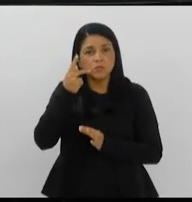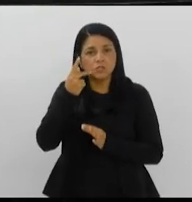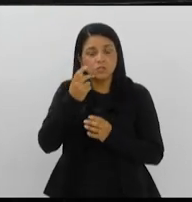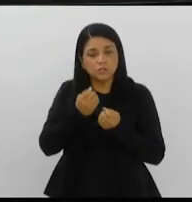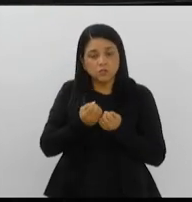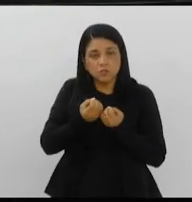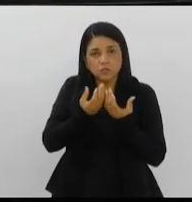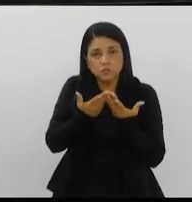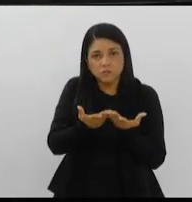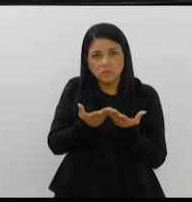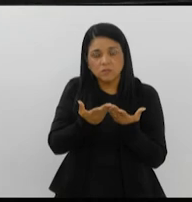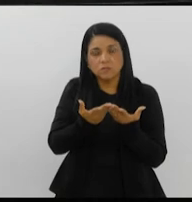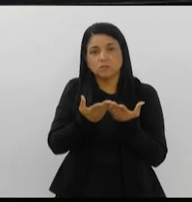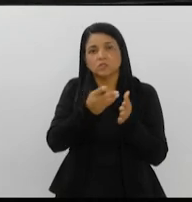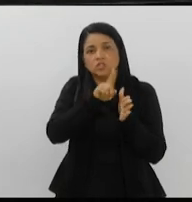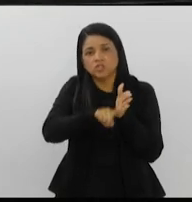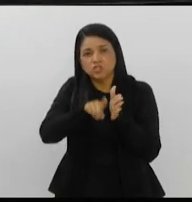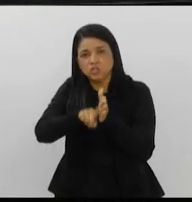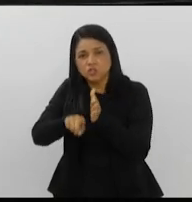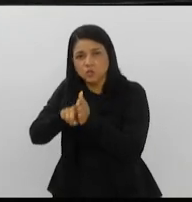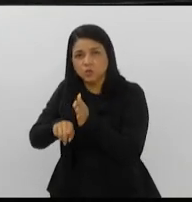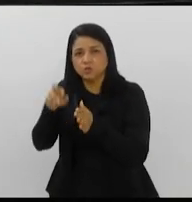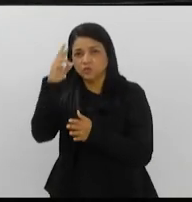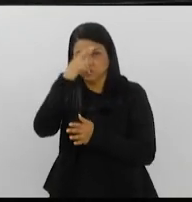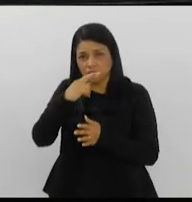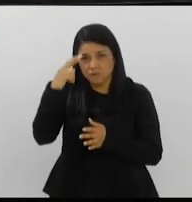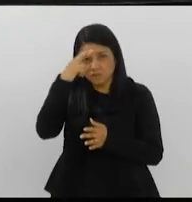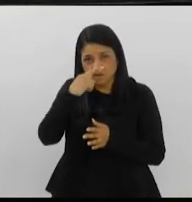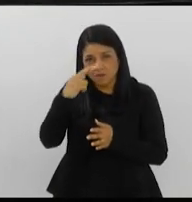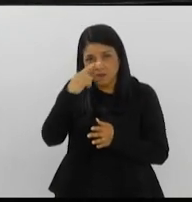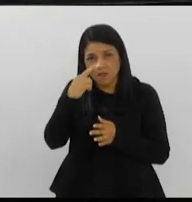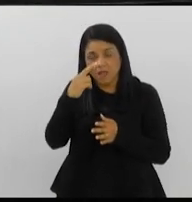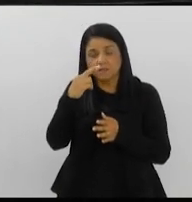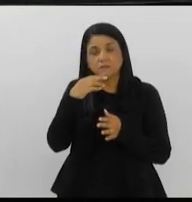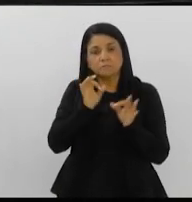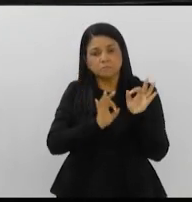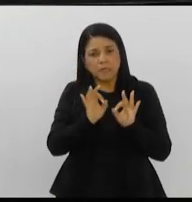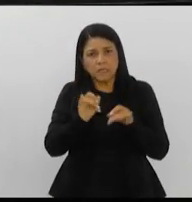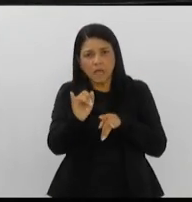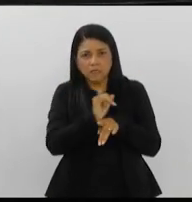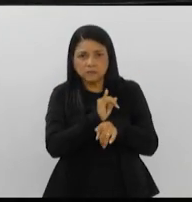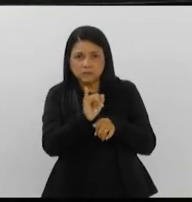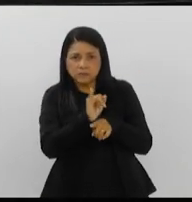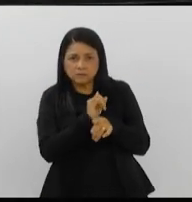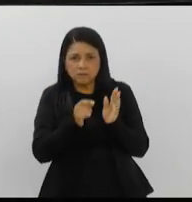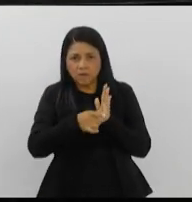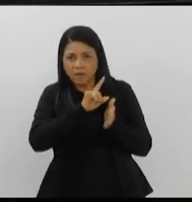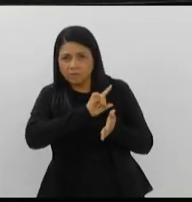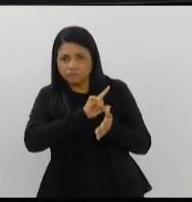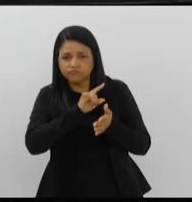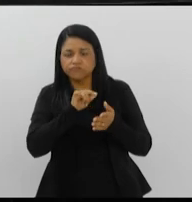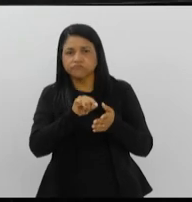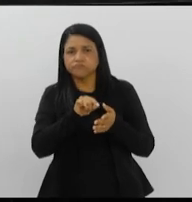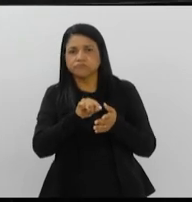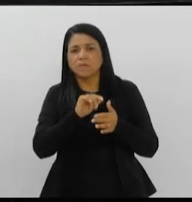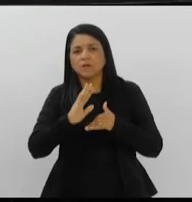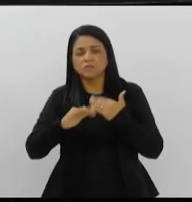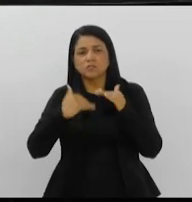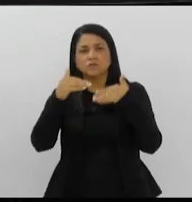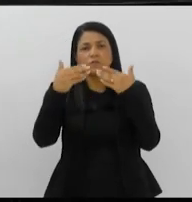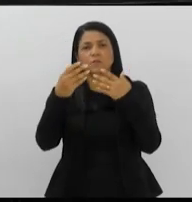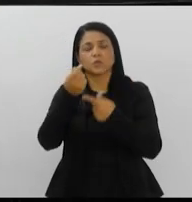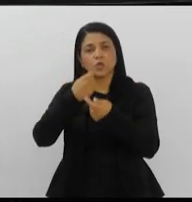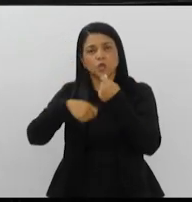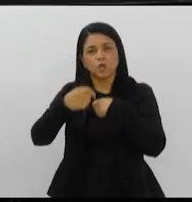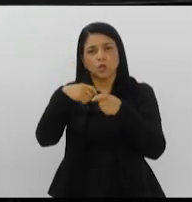de benefícios fiscais planejada estrategicamente a fim de promover o desenvolvimento